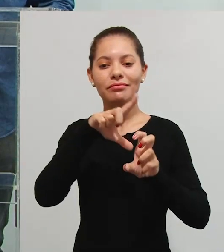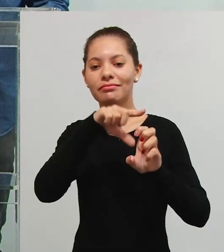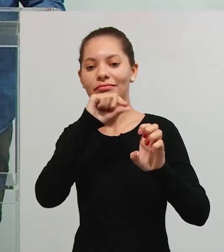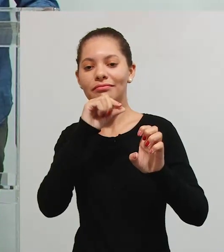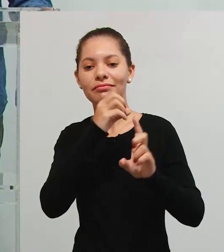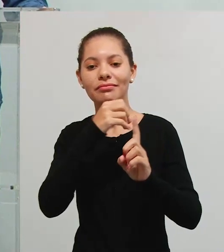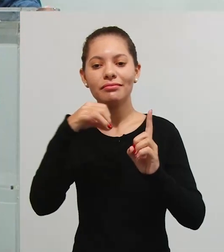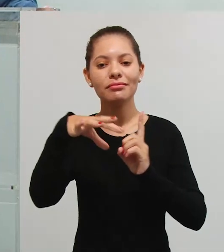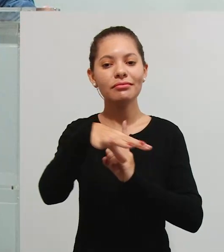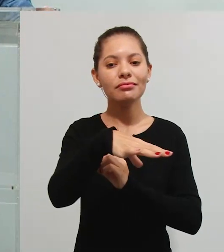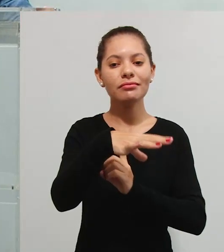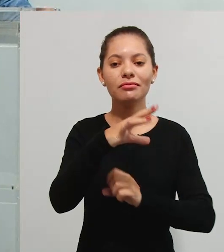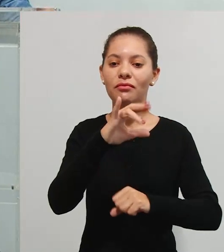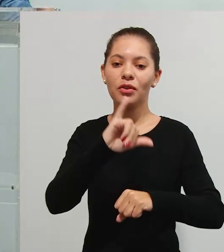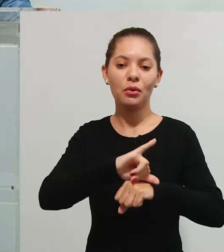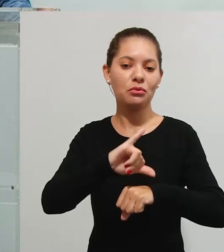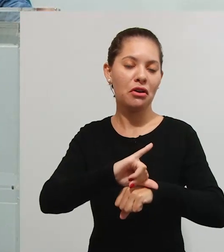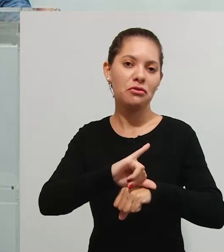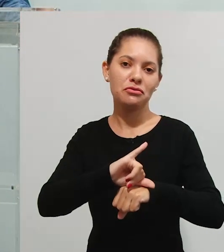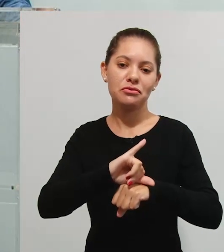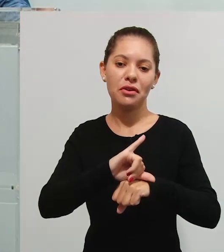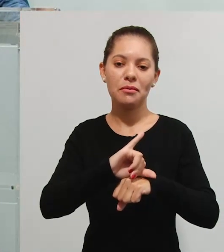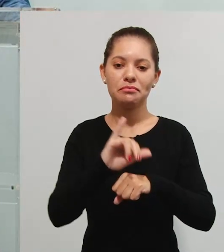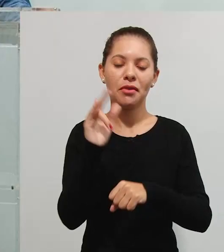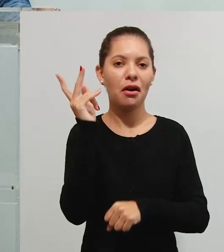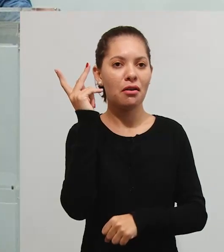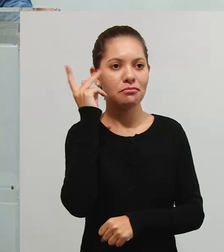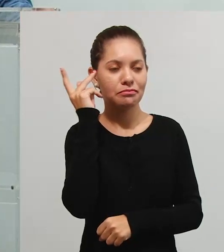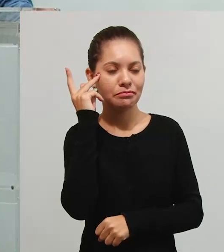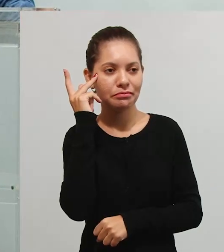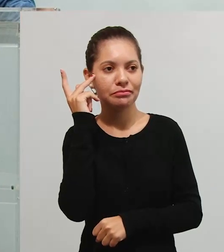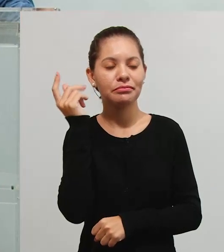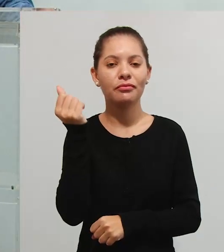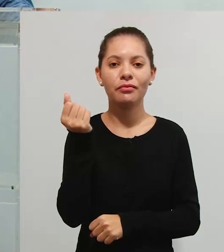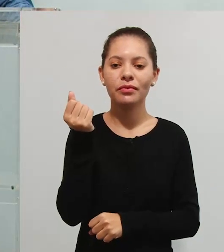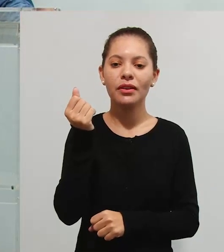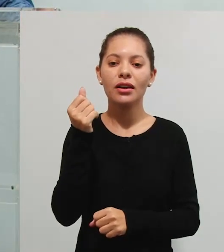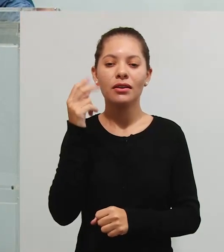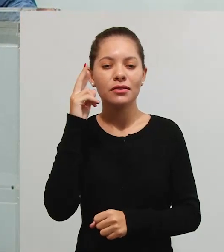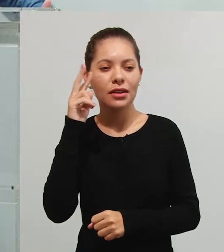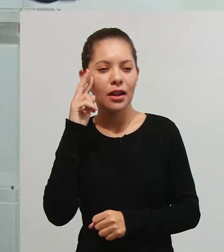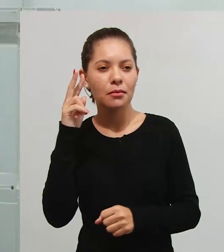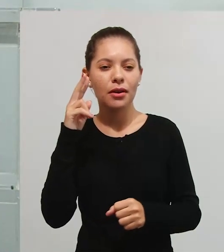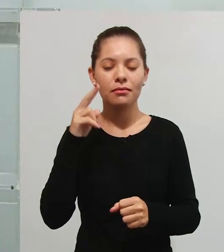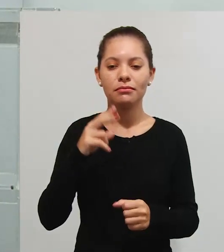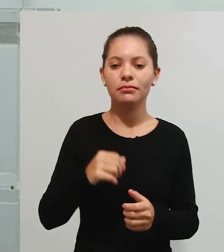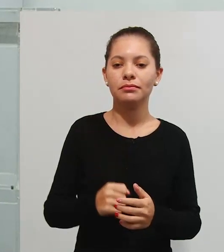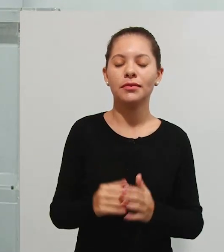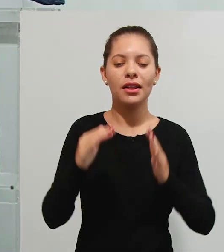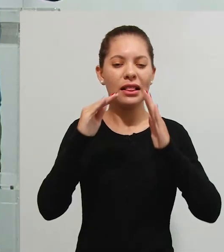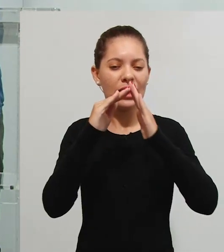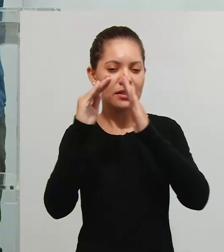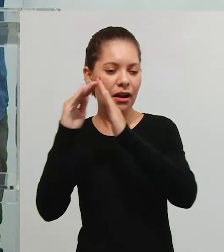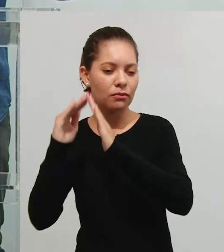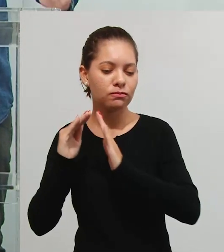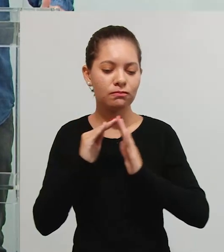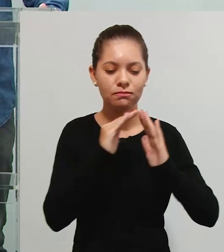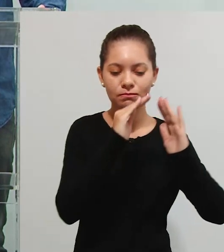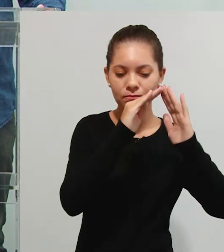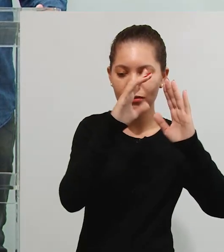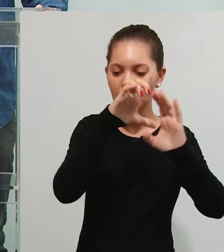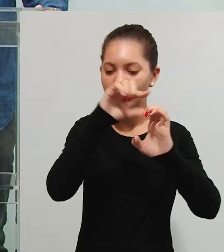empreendedorismo social, principalmente nos grandes centros, né? Por exemplo, quando nós falamos de Rio de Janeiro, né? Você lembra das grandes favelas e